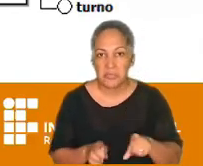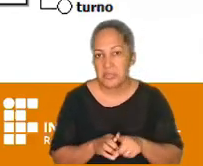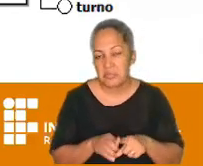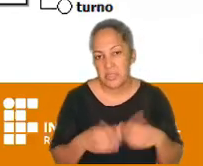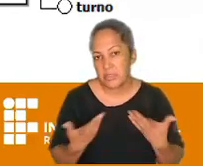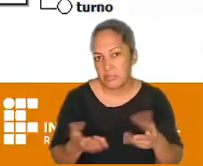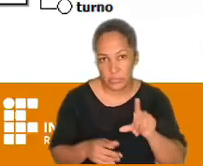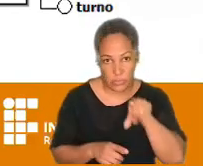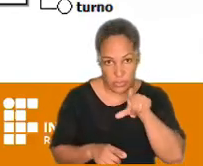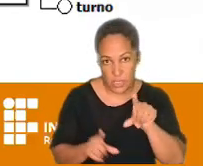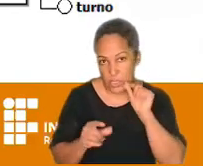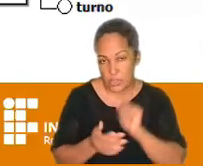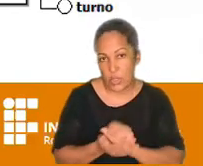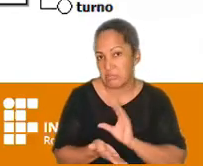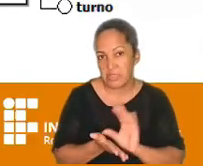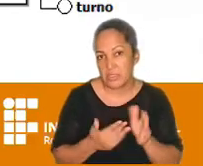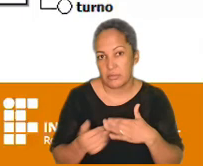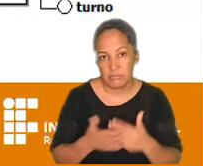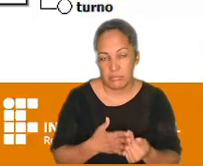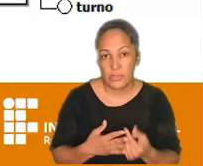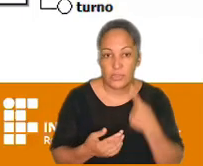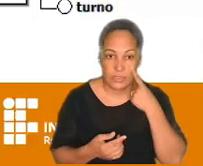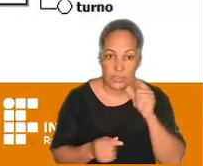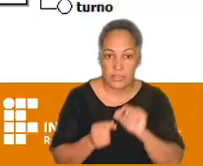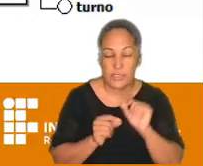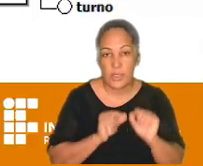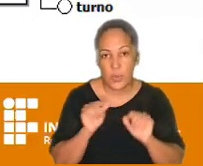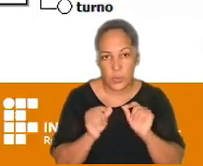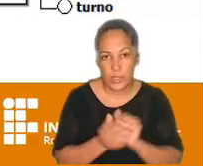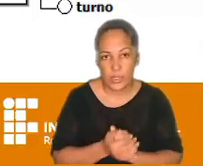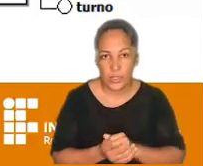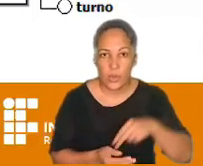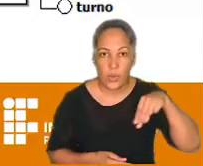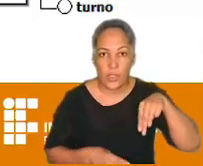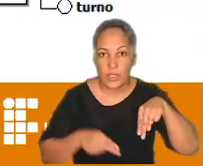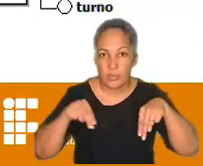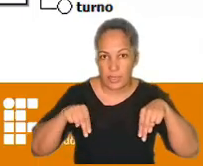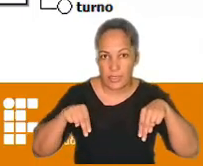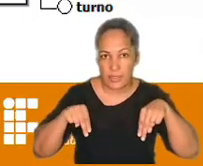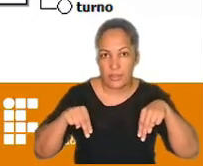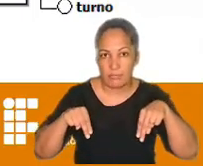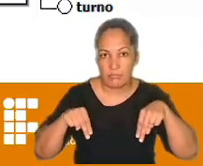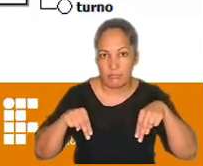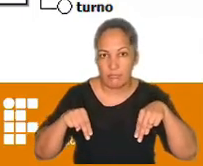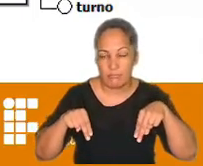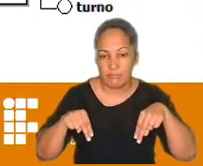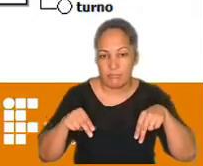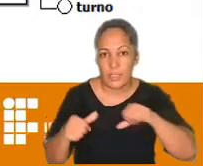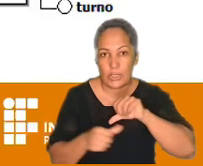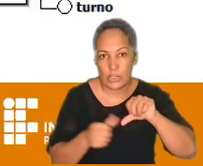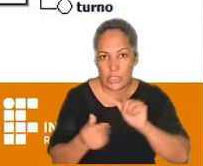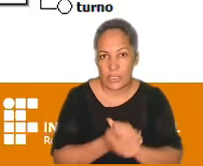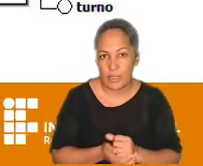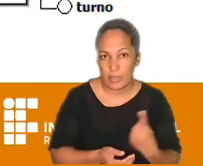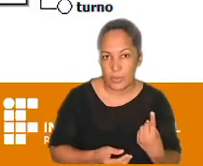tá? Ou no BR Modelo, ou no caderno, você vai agora desmembrar o N para N, tá?